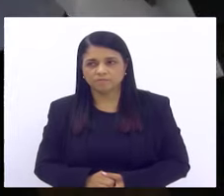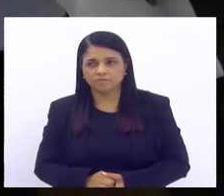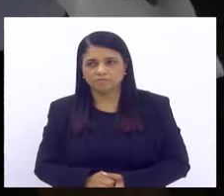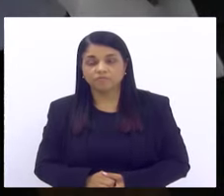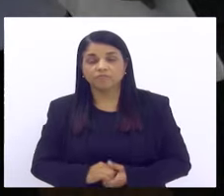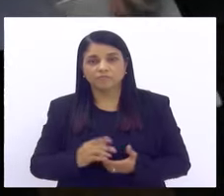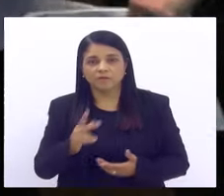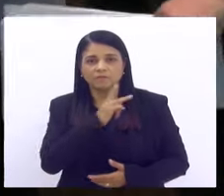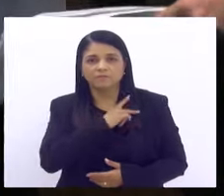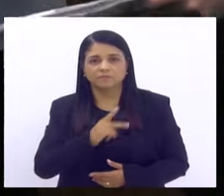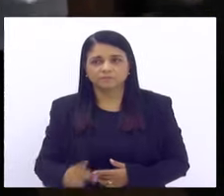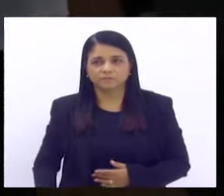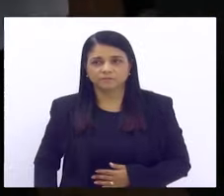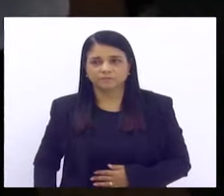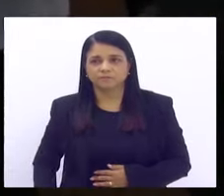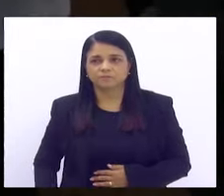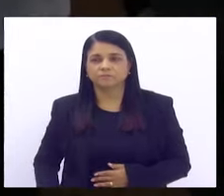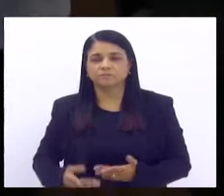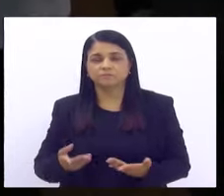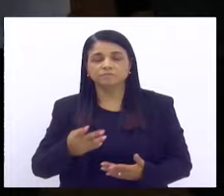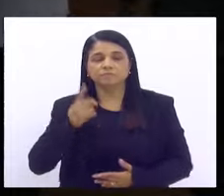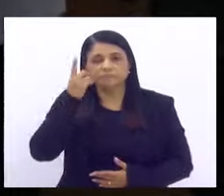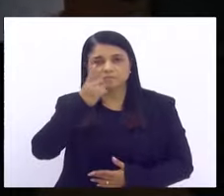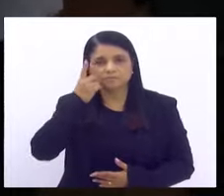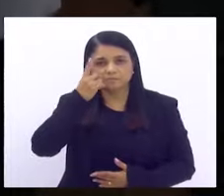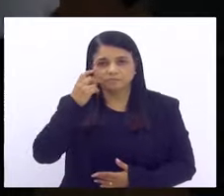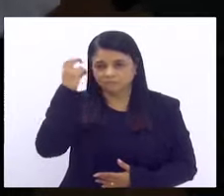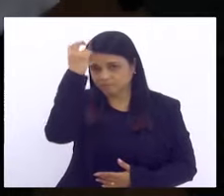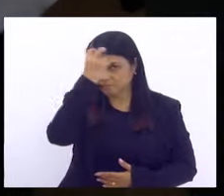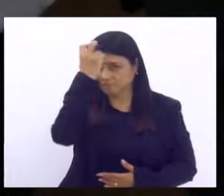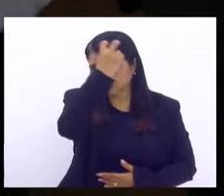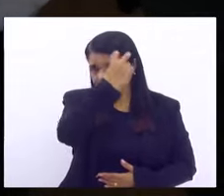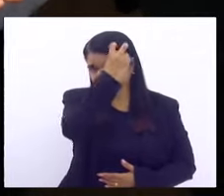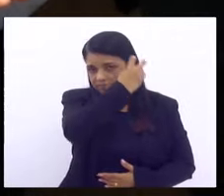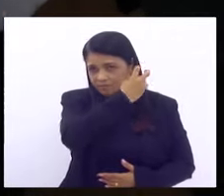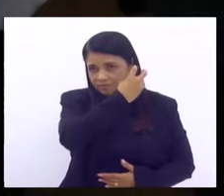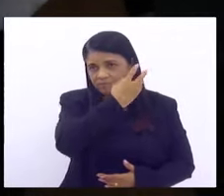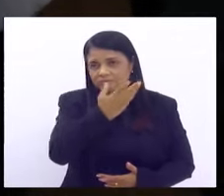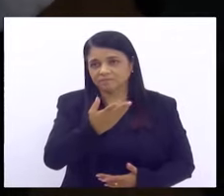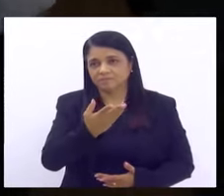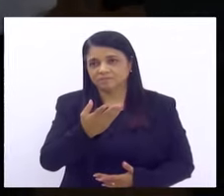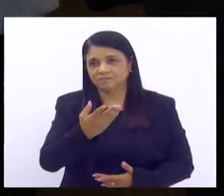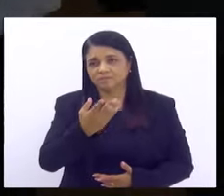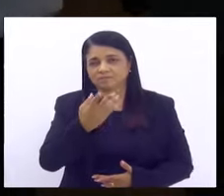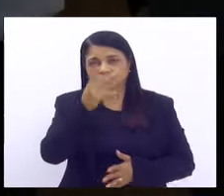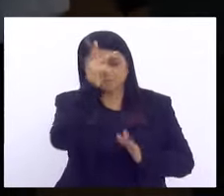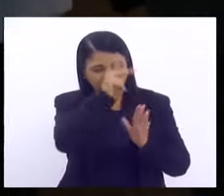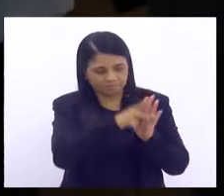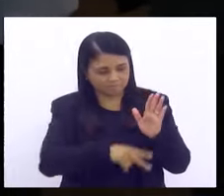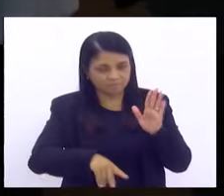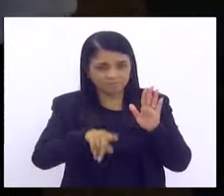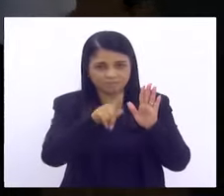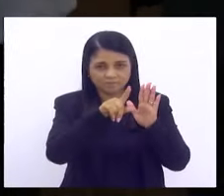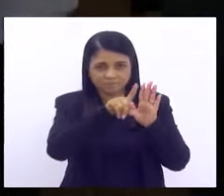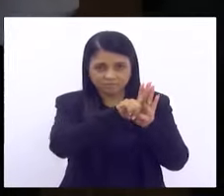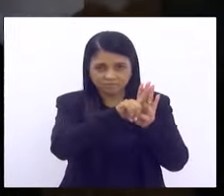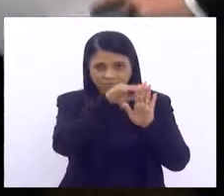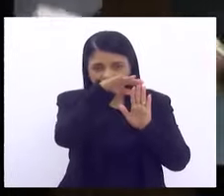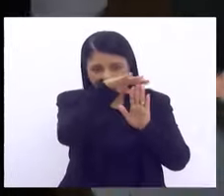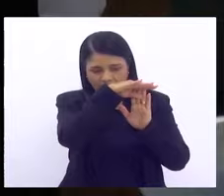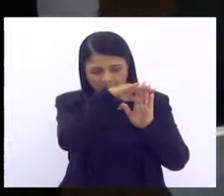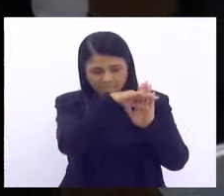Senhora presidente, deputada Verônica traz à pauta um